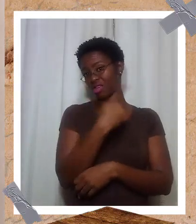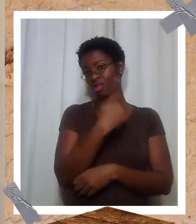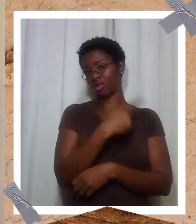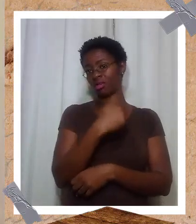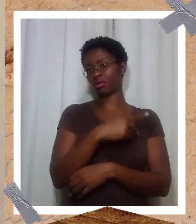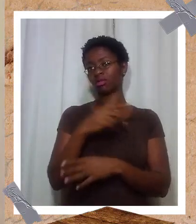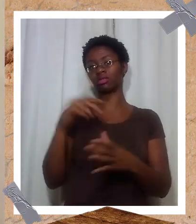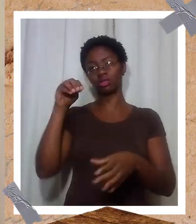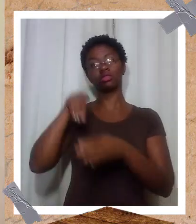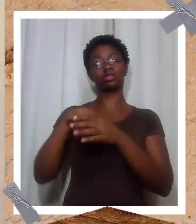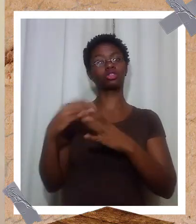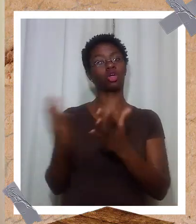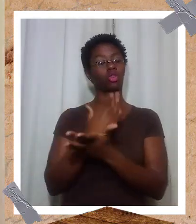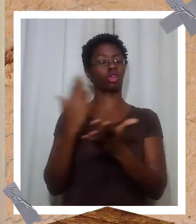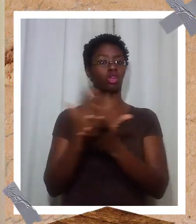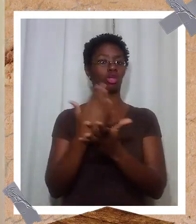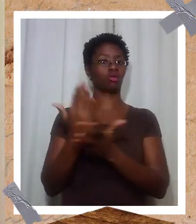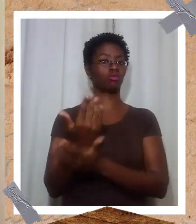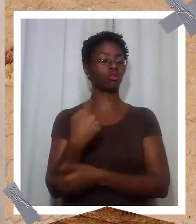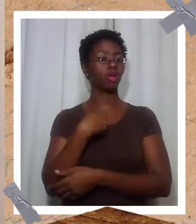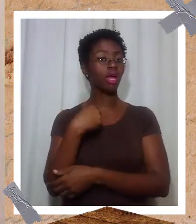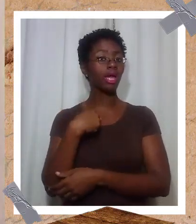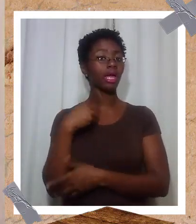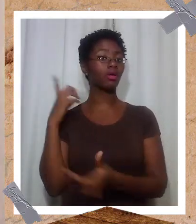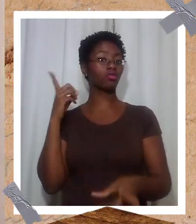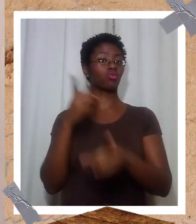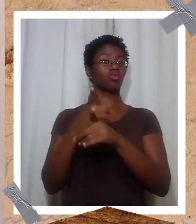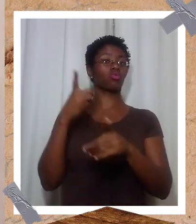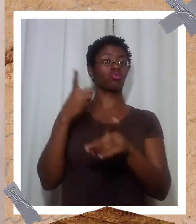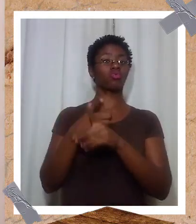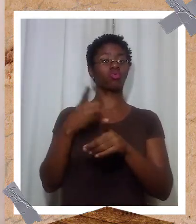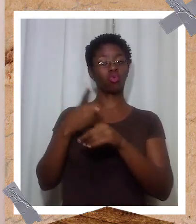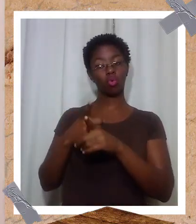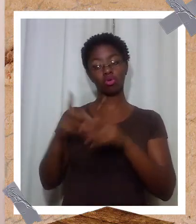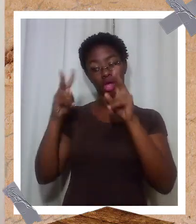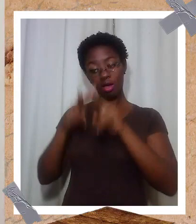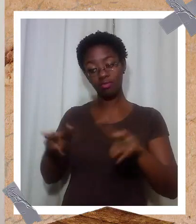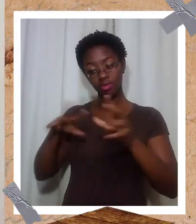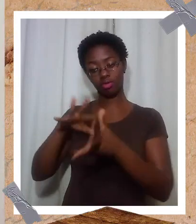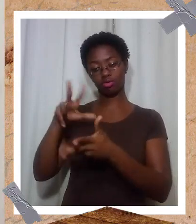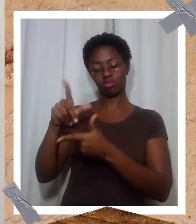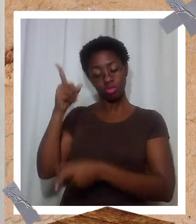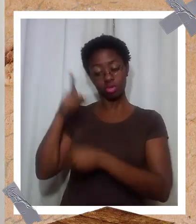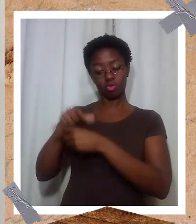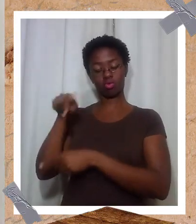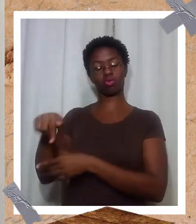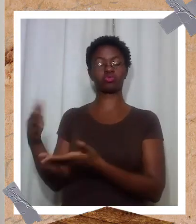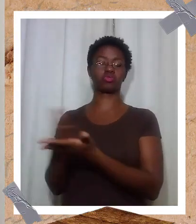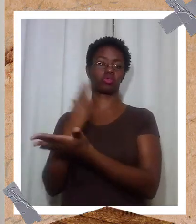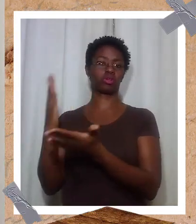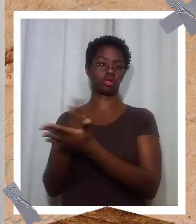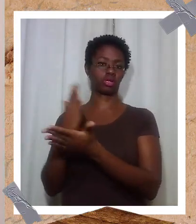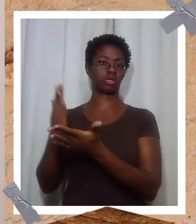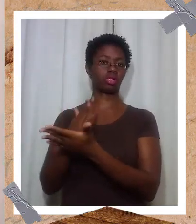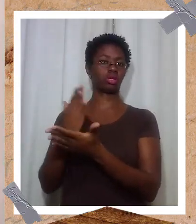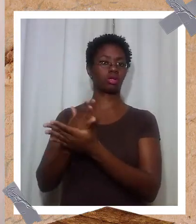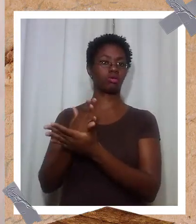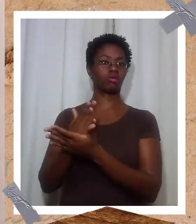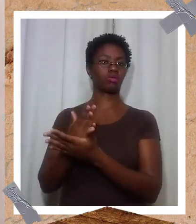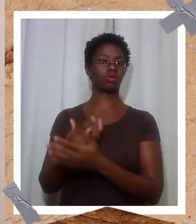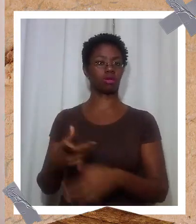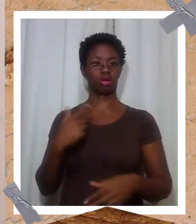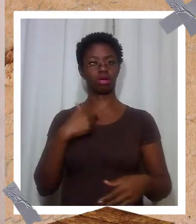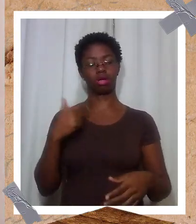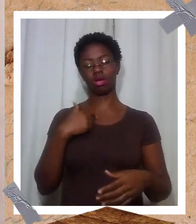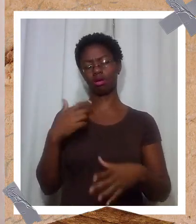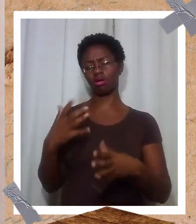num livro. Eu encontro muito a minha visão de mundo nos livros. Atualmente eu estou lendo um livro que... Atualmente não, estou lendo esse